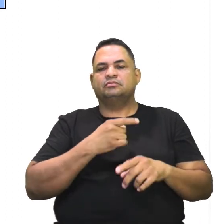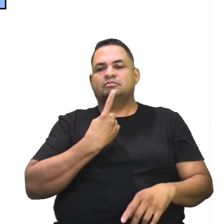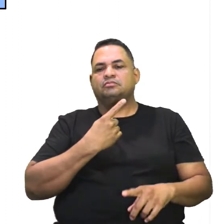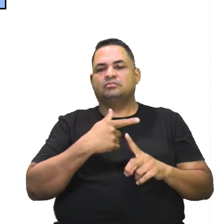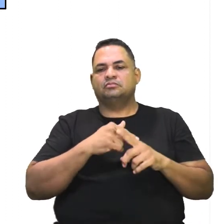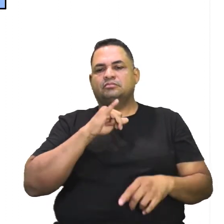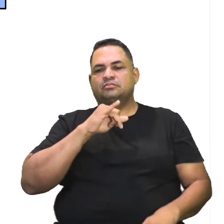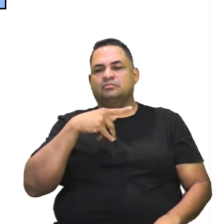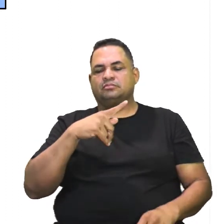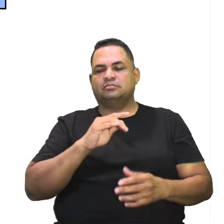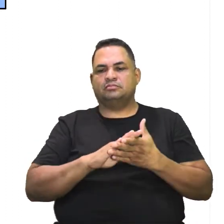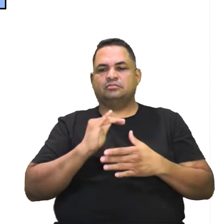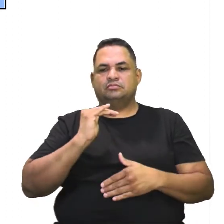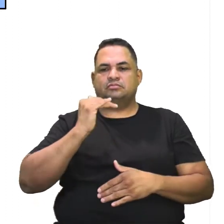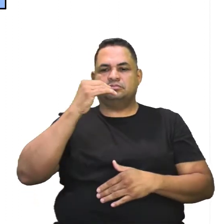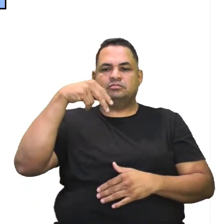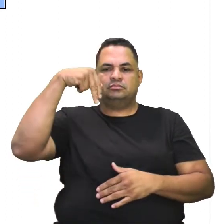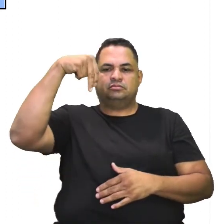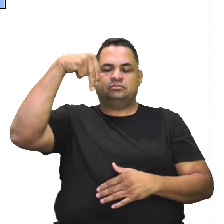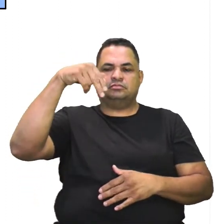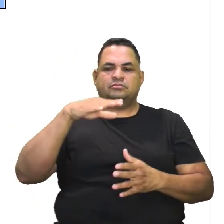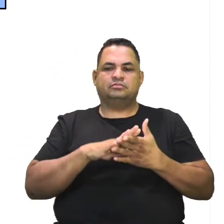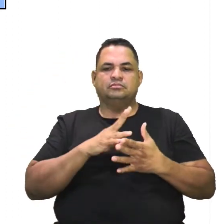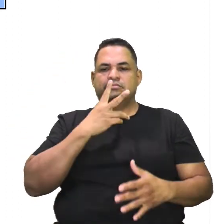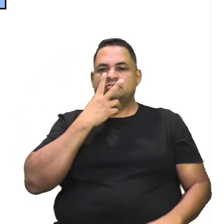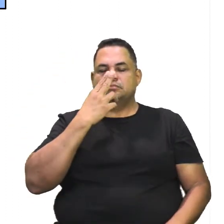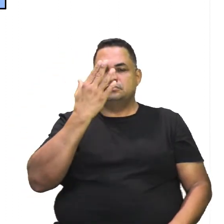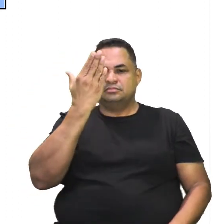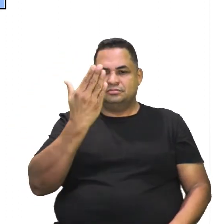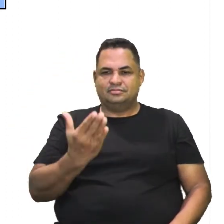é igual a 1 mais IP. Elevado a N. Tá